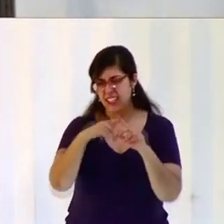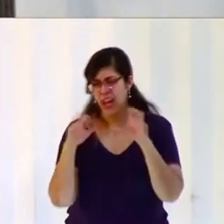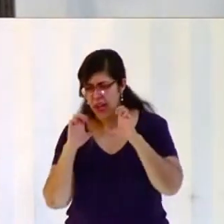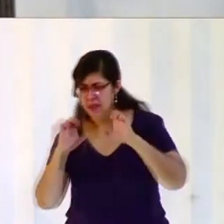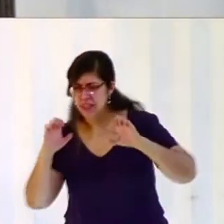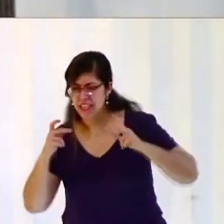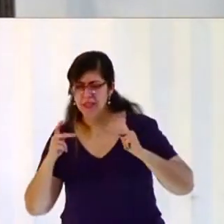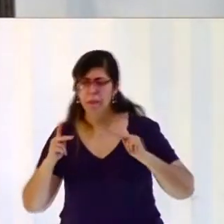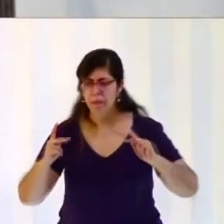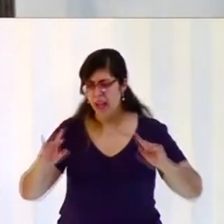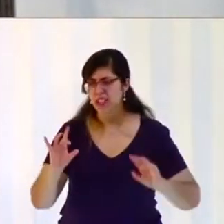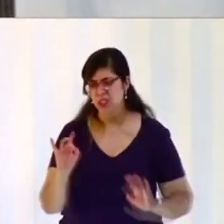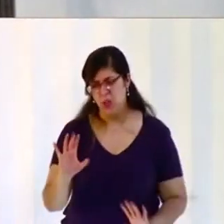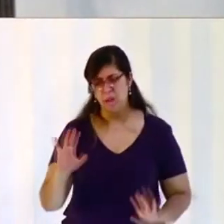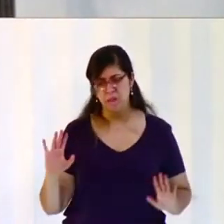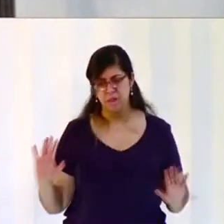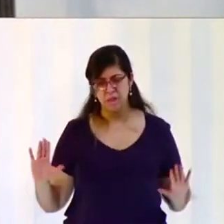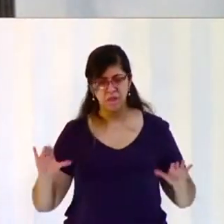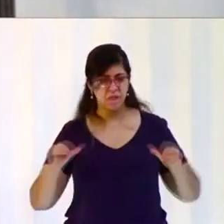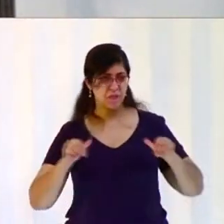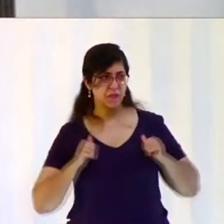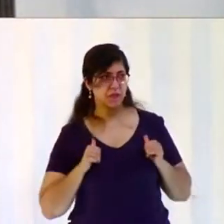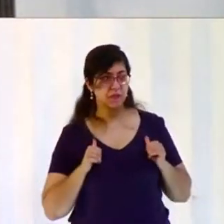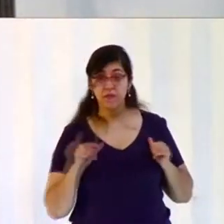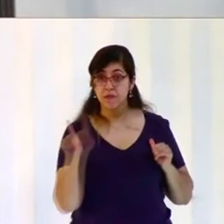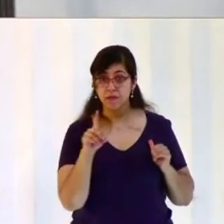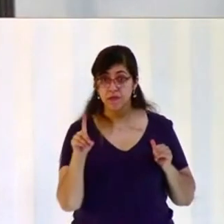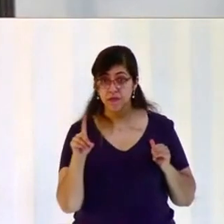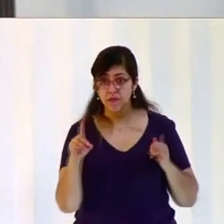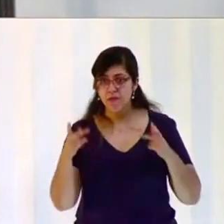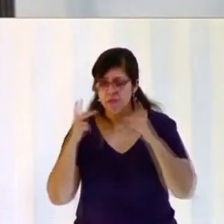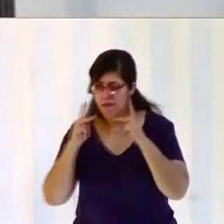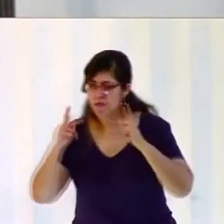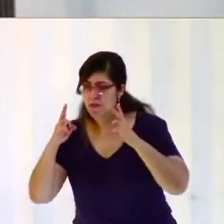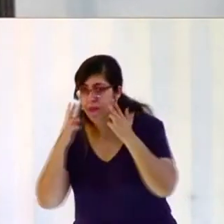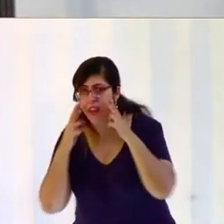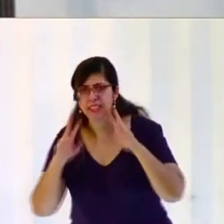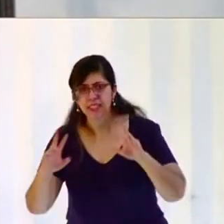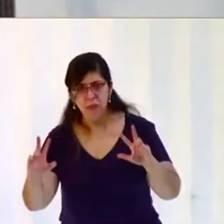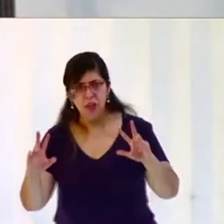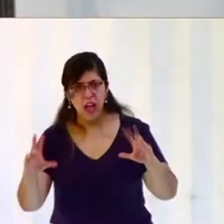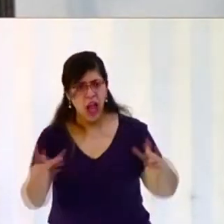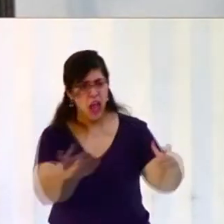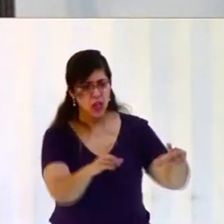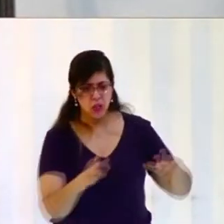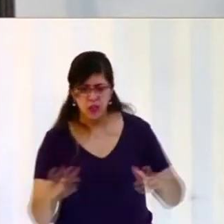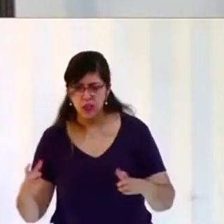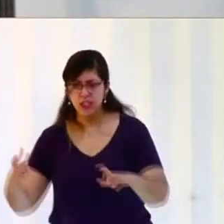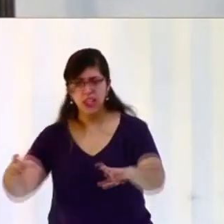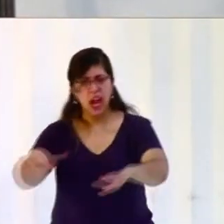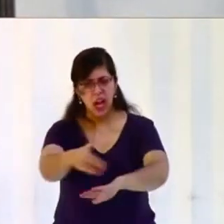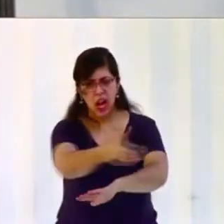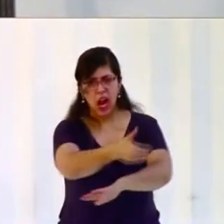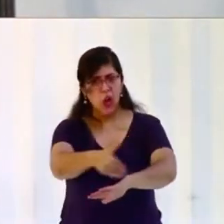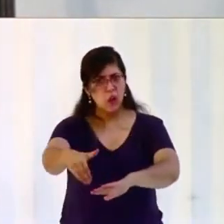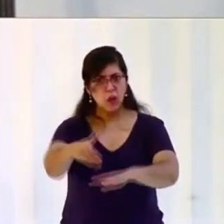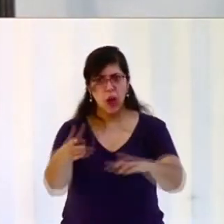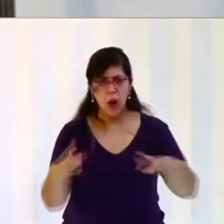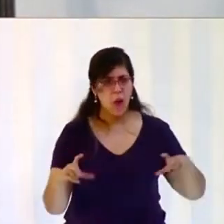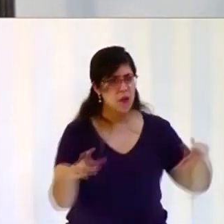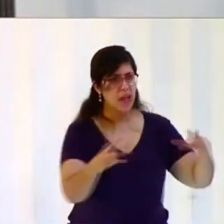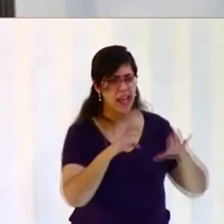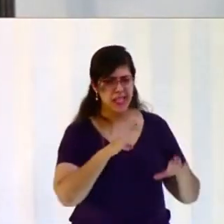púlpitos. Pregar é testemunhar. Esses homens foram para vários lugares daquelas